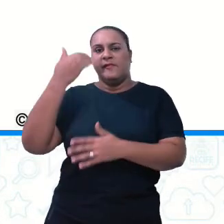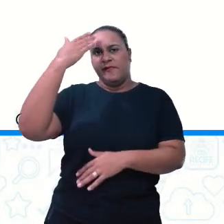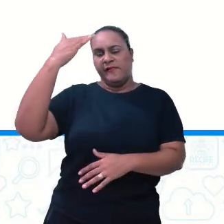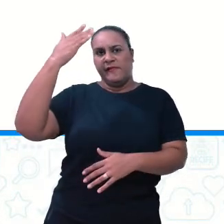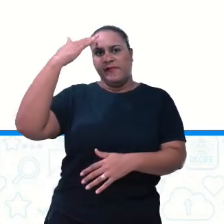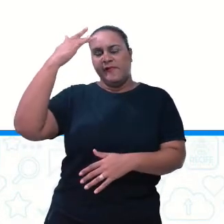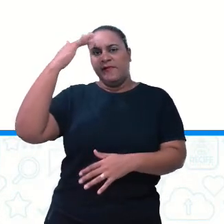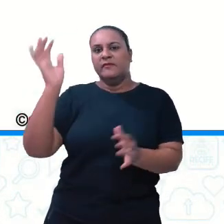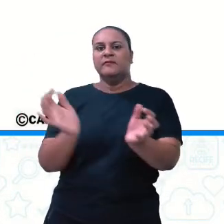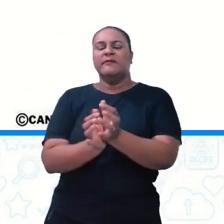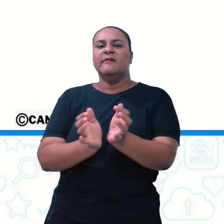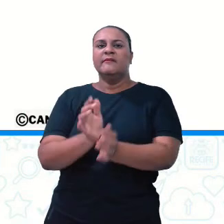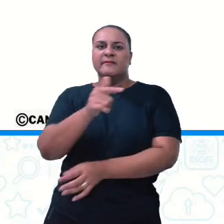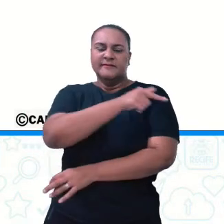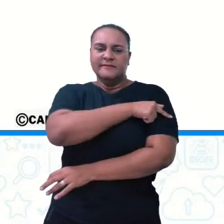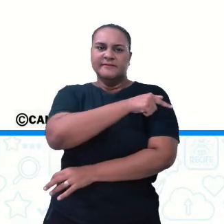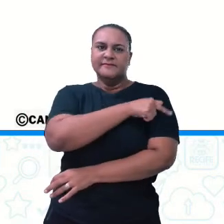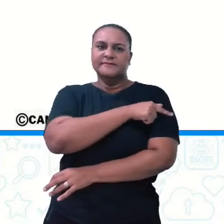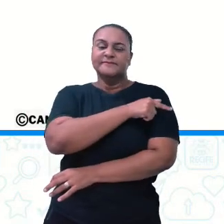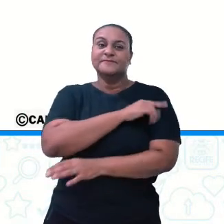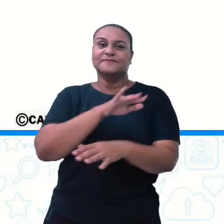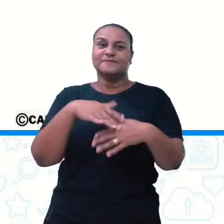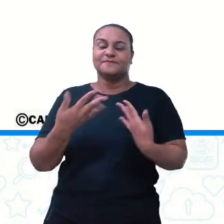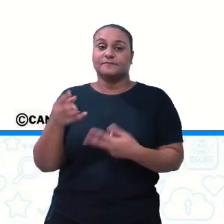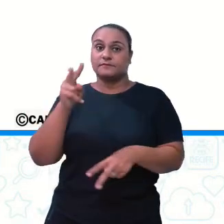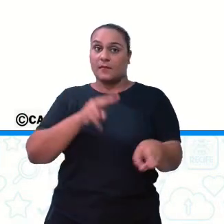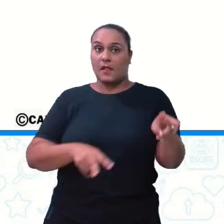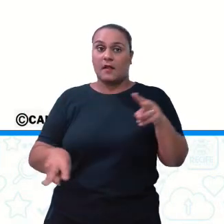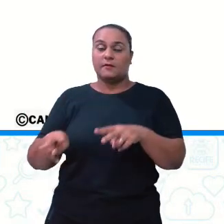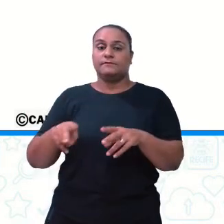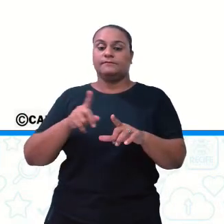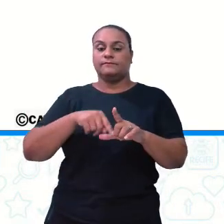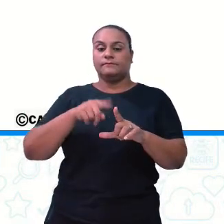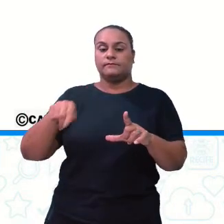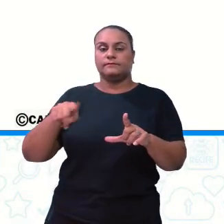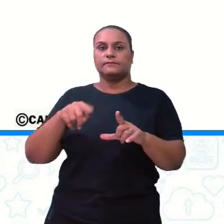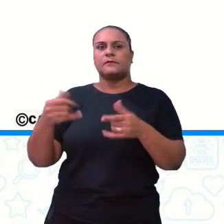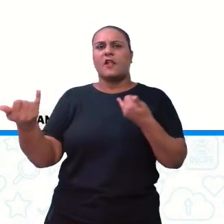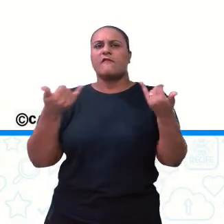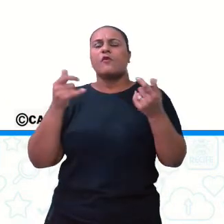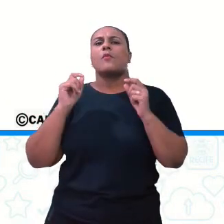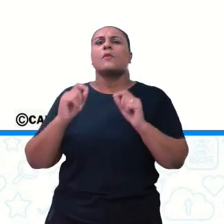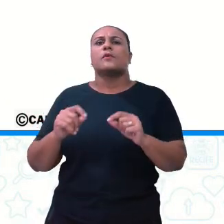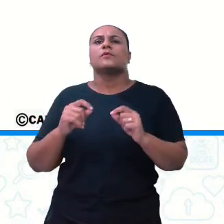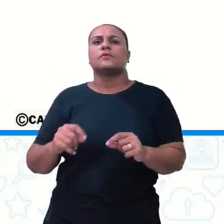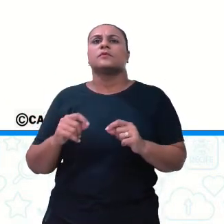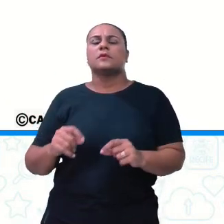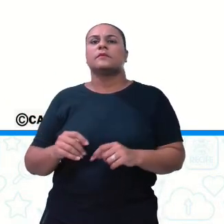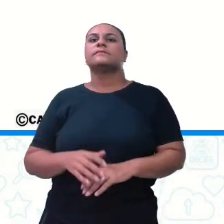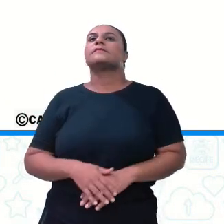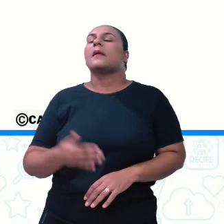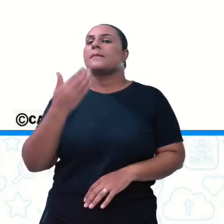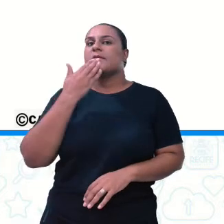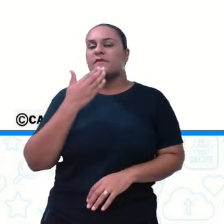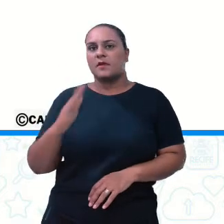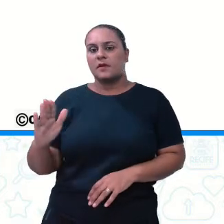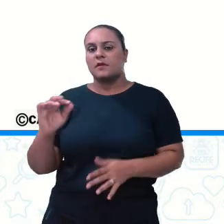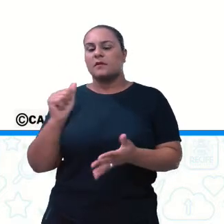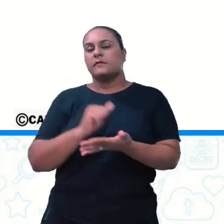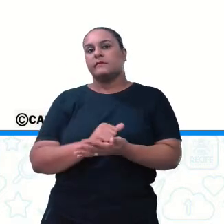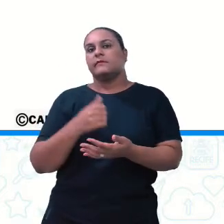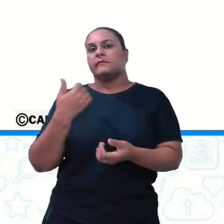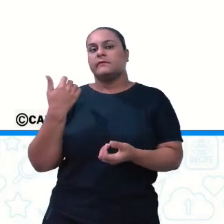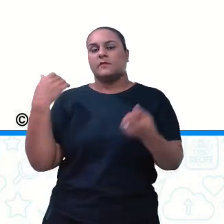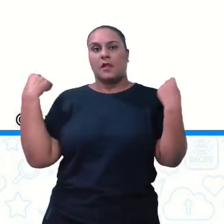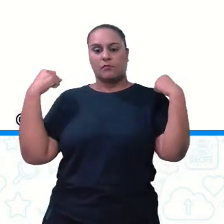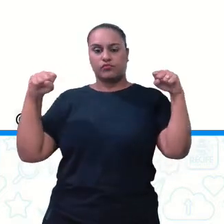do 7º ano. Então, observem aí que esse gráfico está falando da preferência de atividades físicas